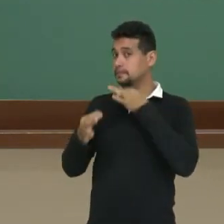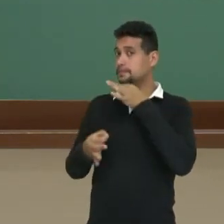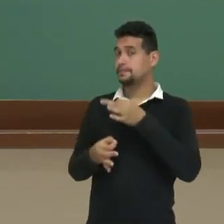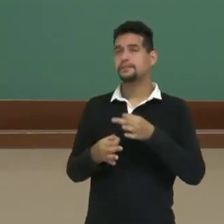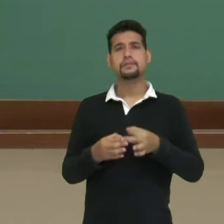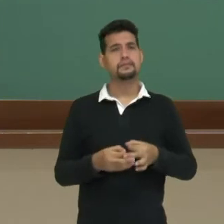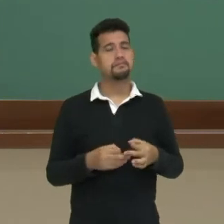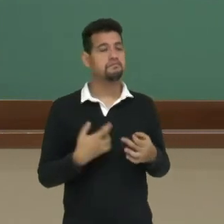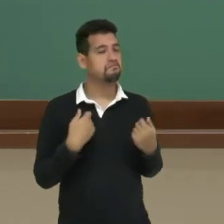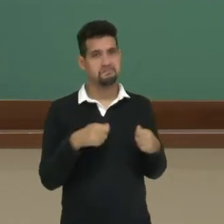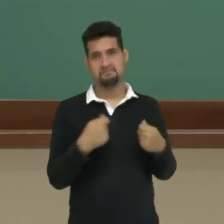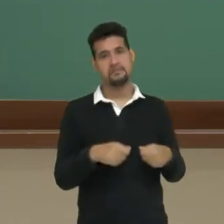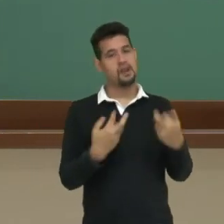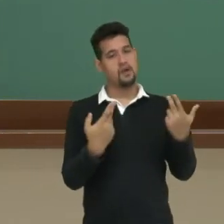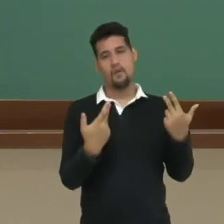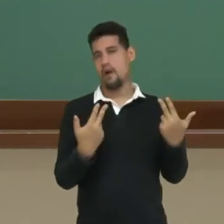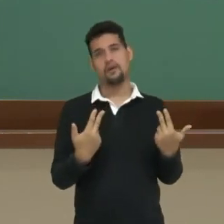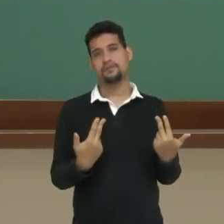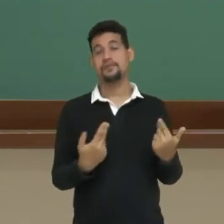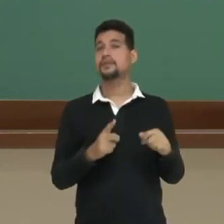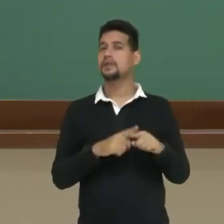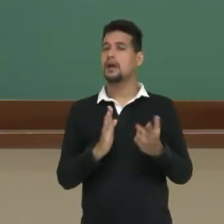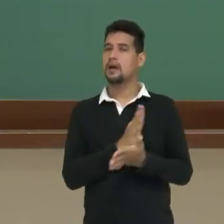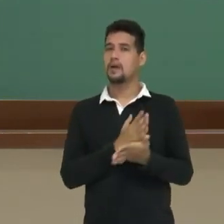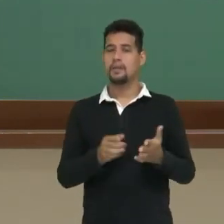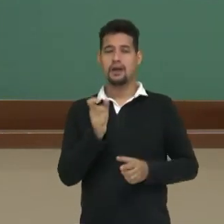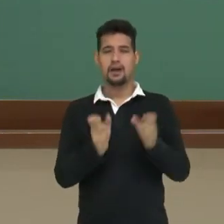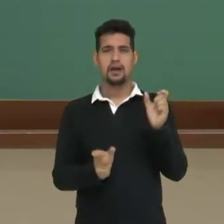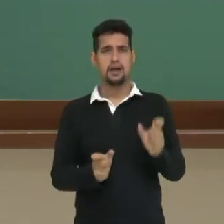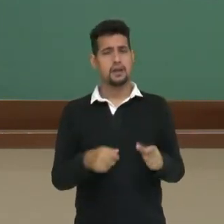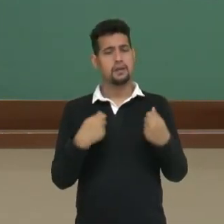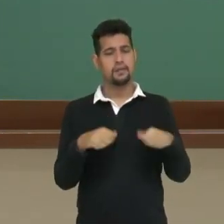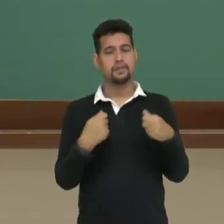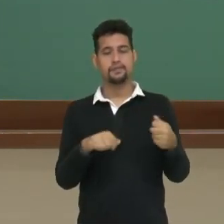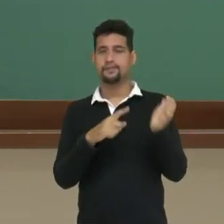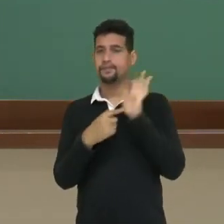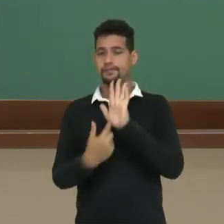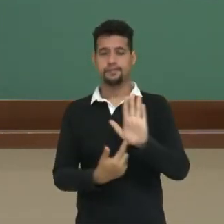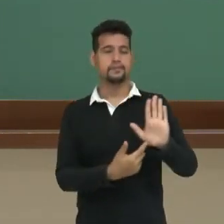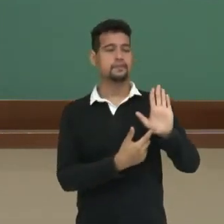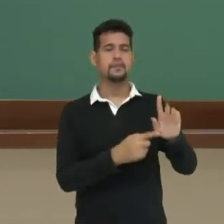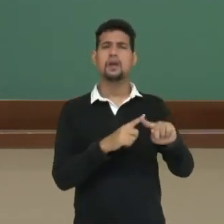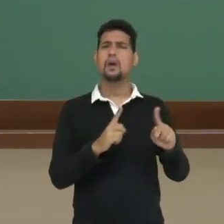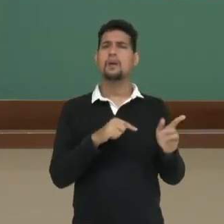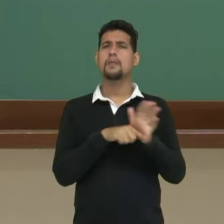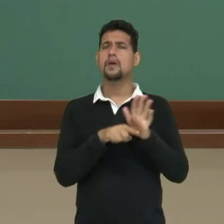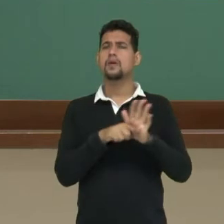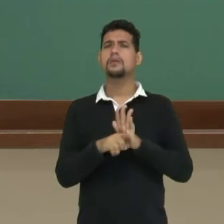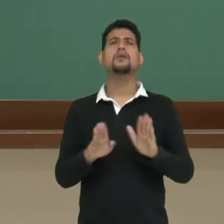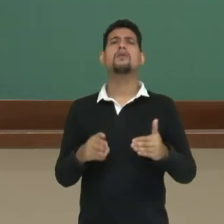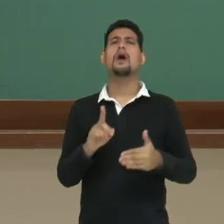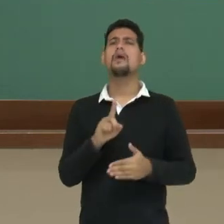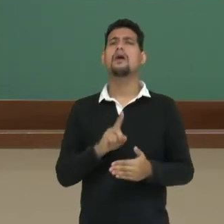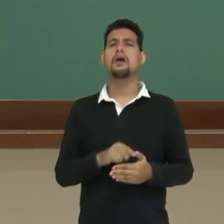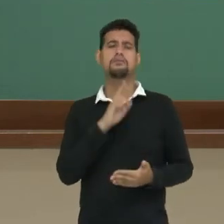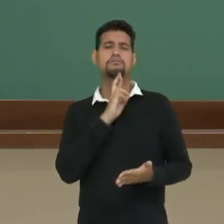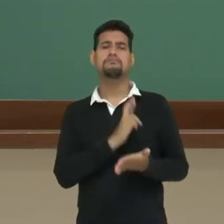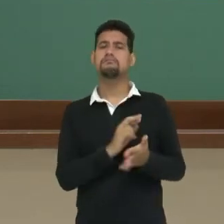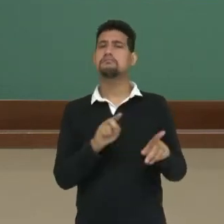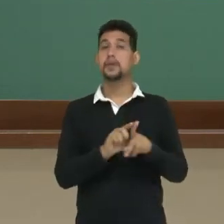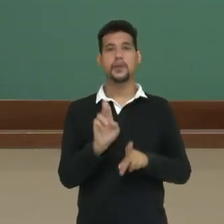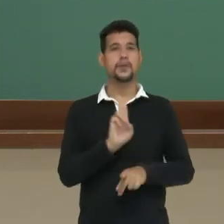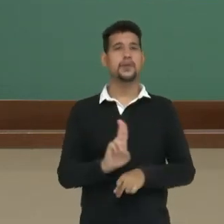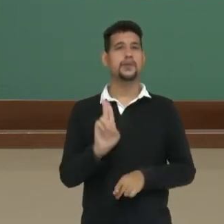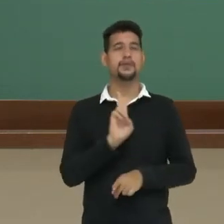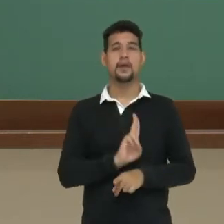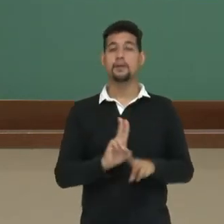estar exatamente igual ao meu, mas algumas características têm que ser apresentadas. Então, eu perguntei, qual seria a justificativa para o